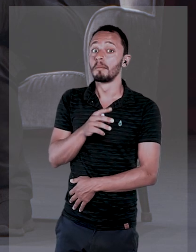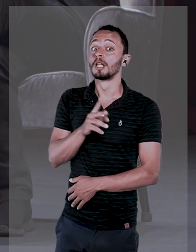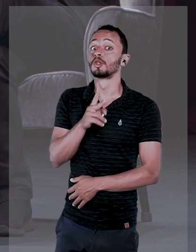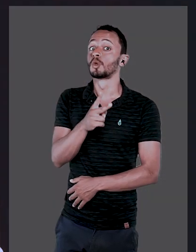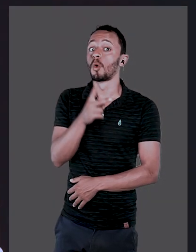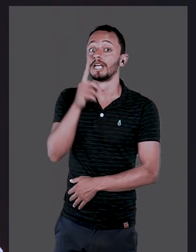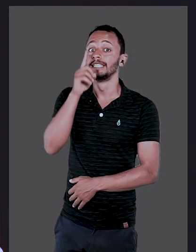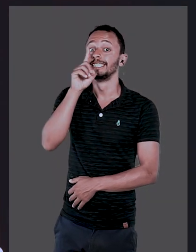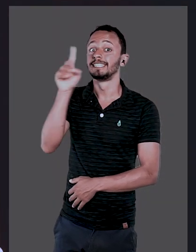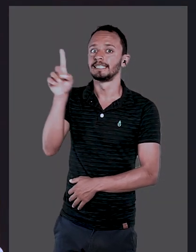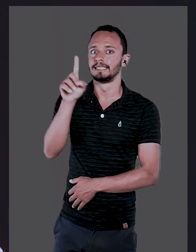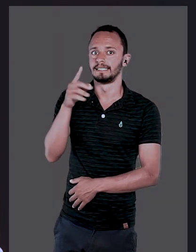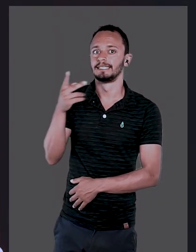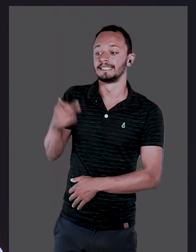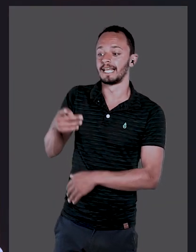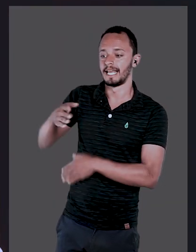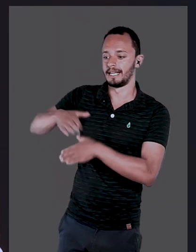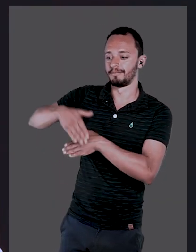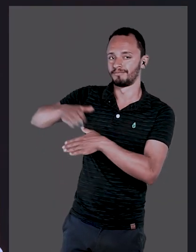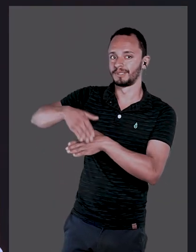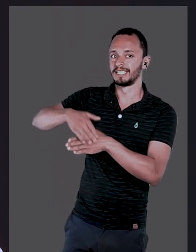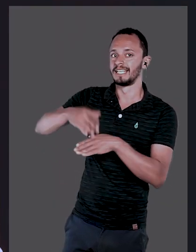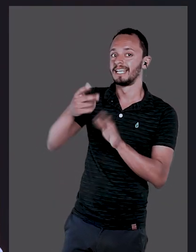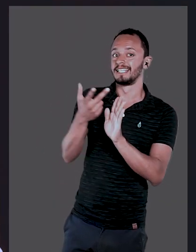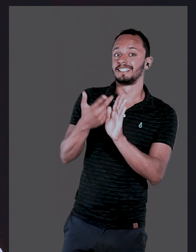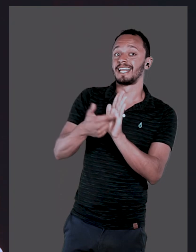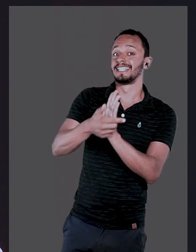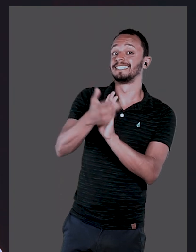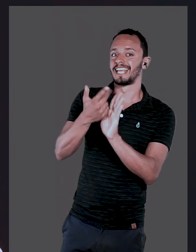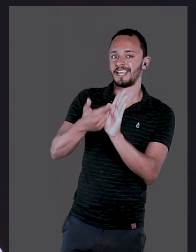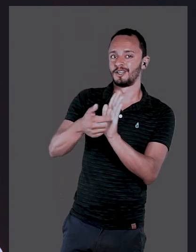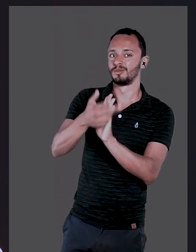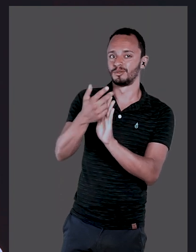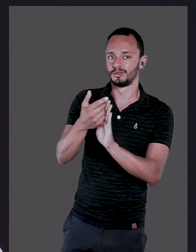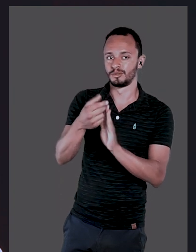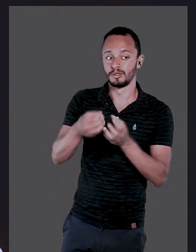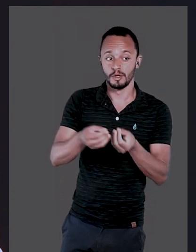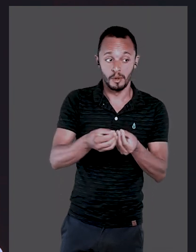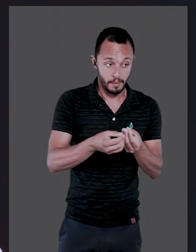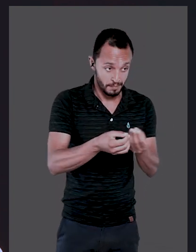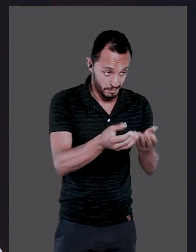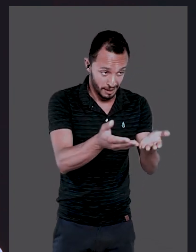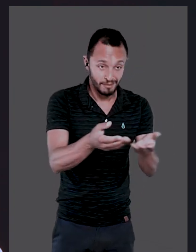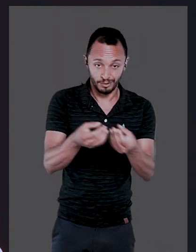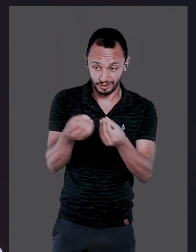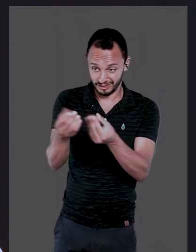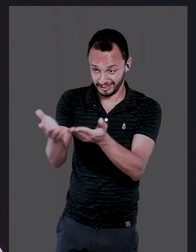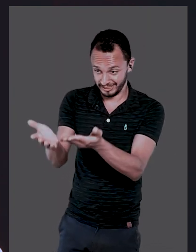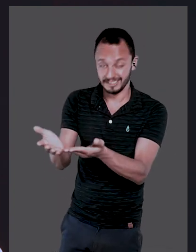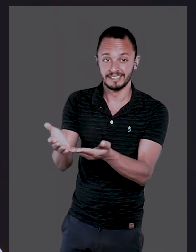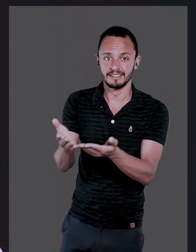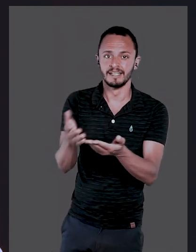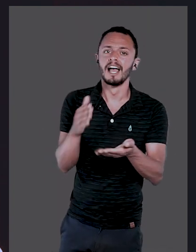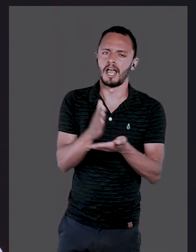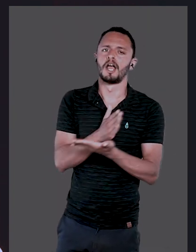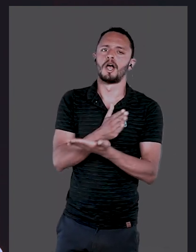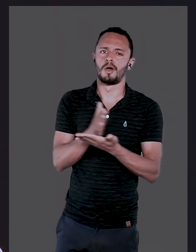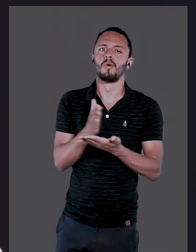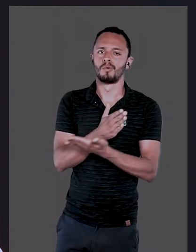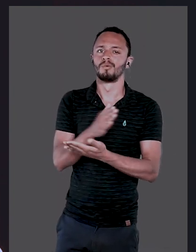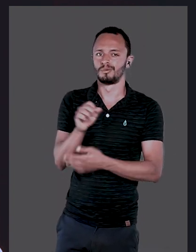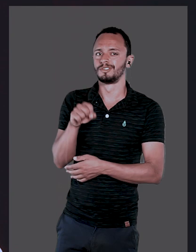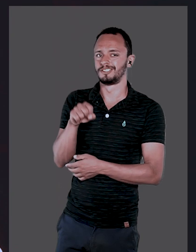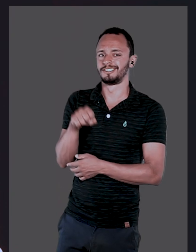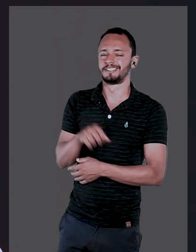dias fazendo desenhos para vocês. Fiz alguns, sim.